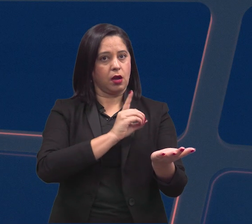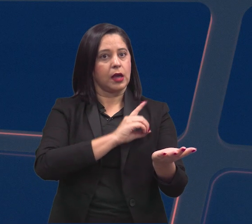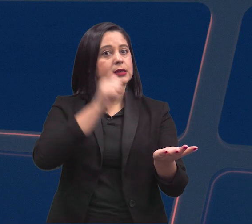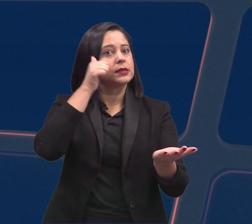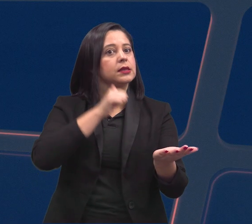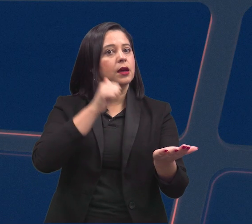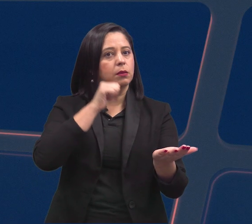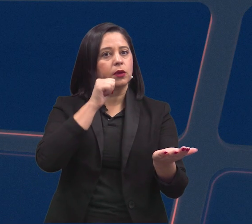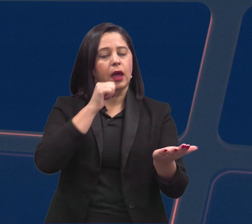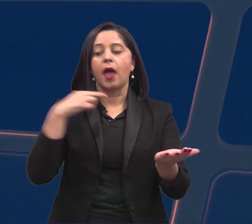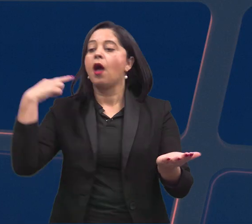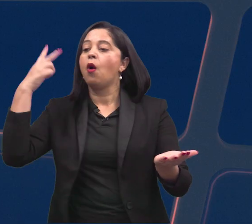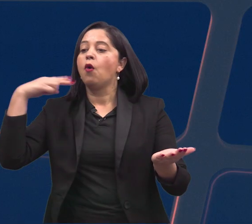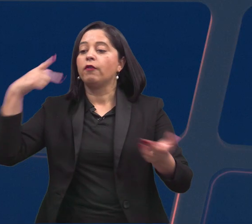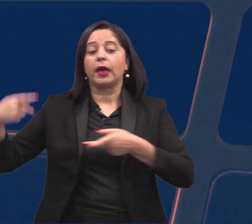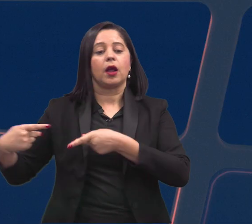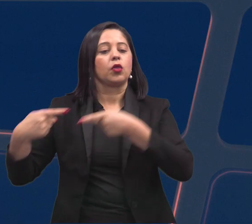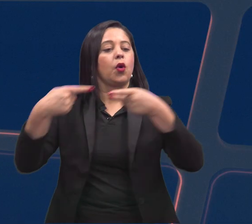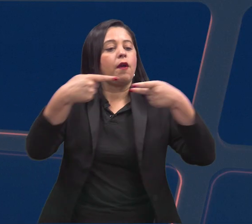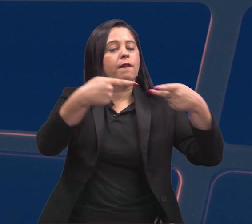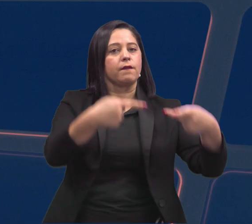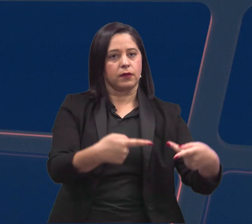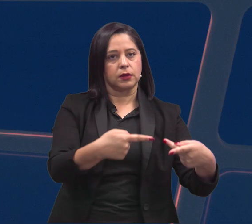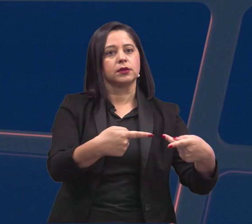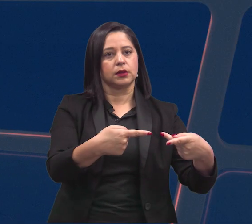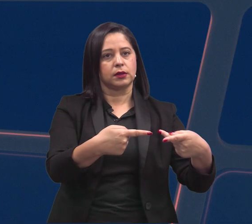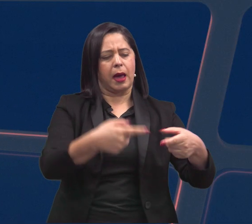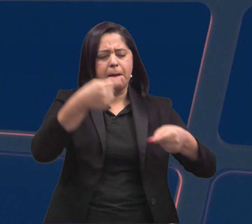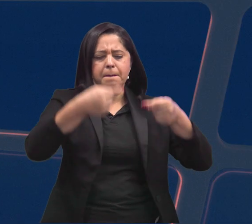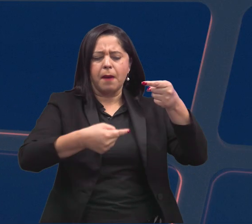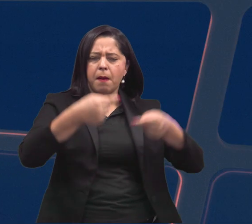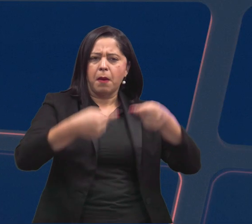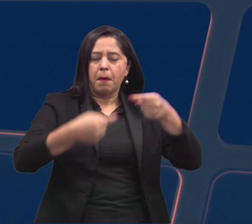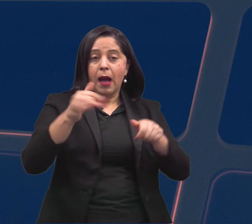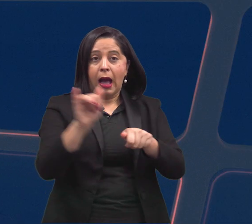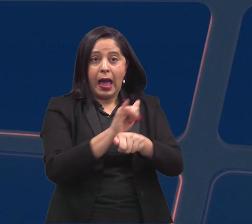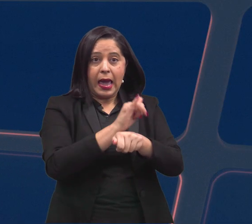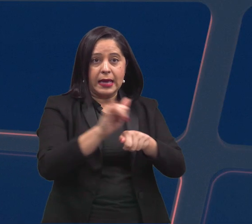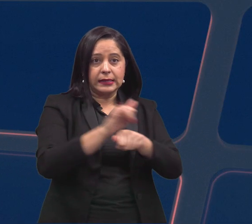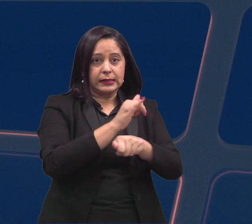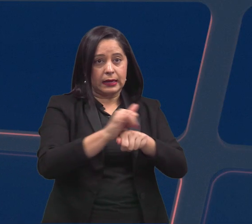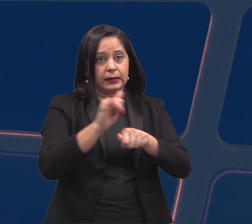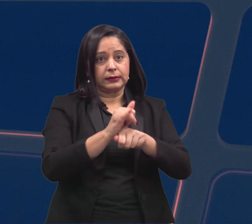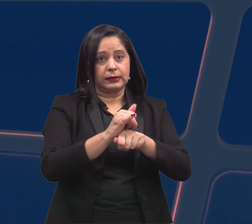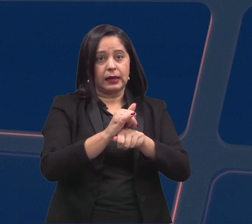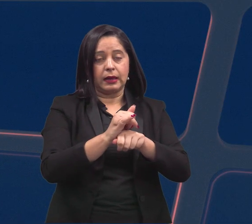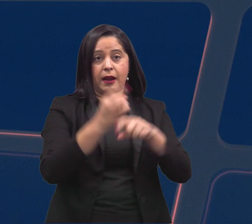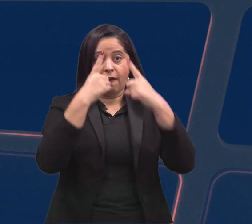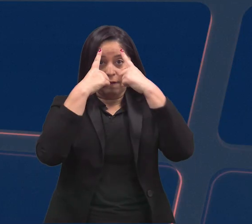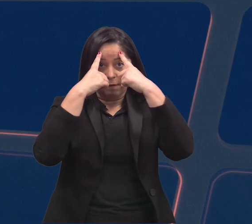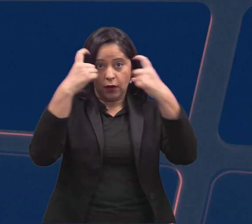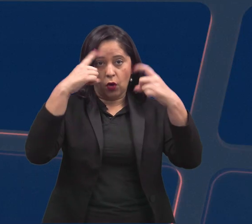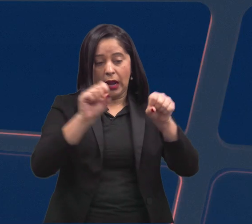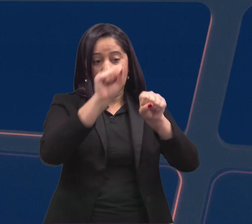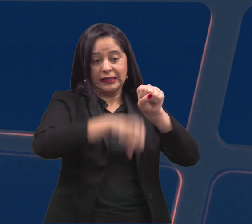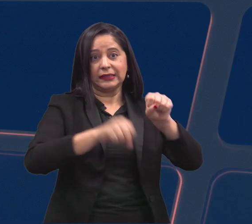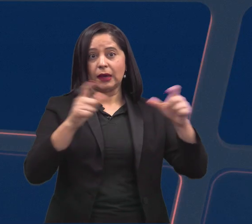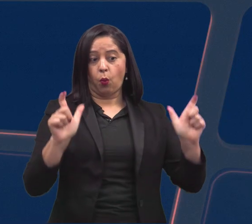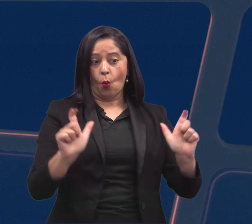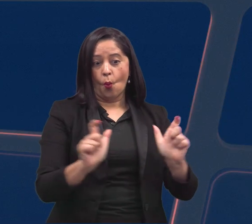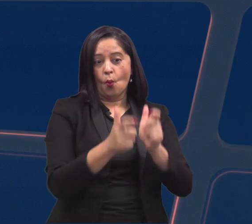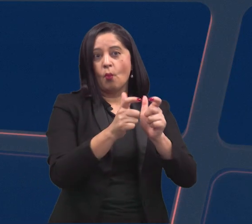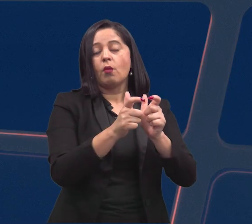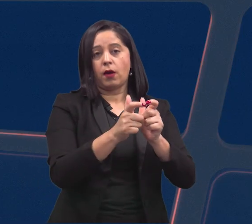realizaram visita na Delegacia de Defesa da Mulher de São José dos Campos para discutir estratégias de combate à violência